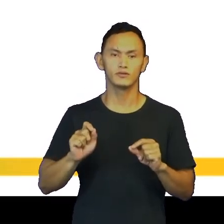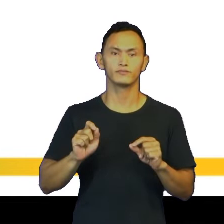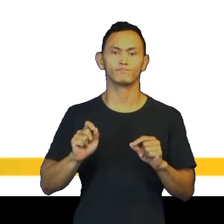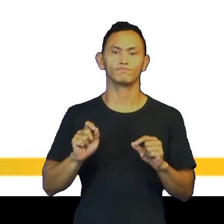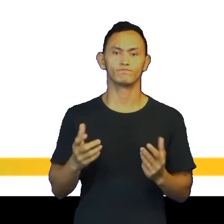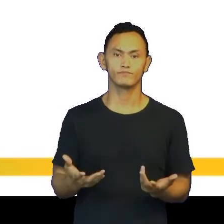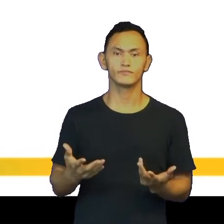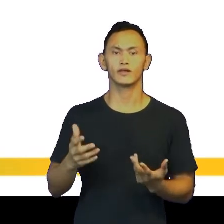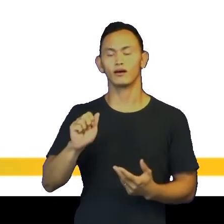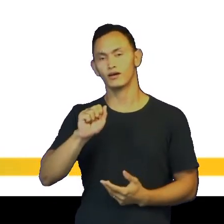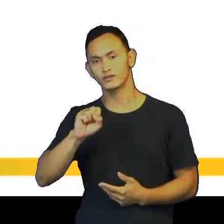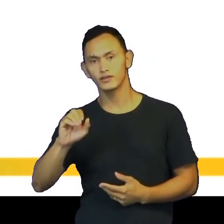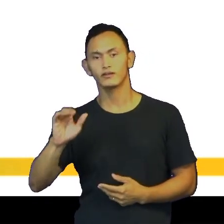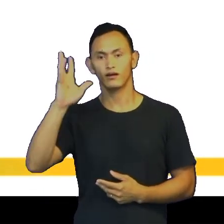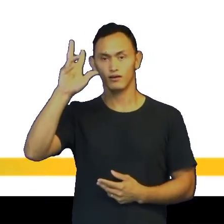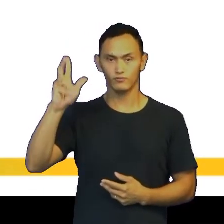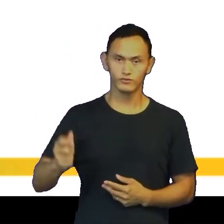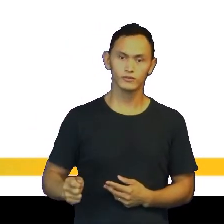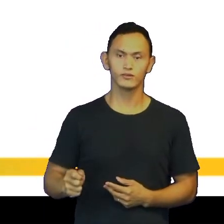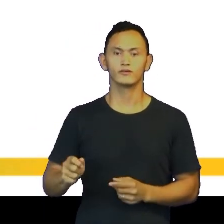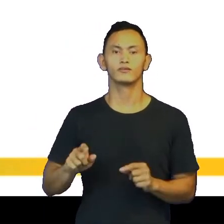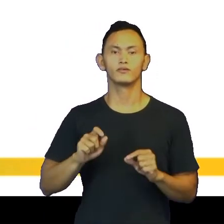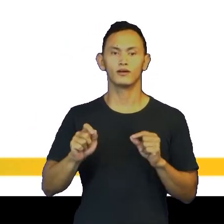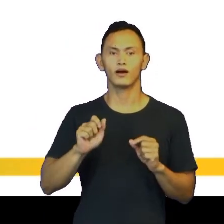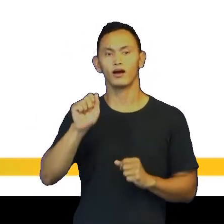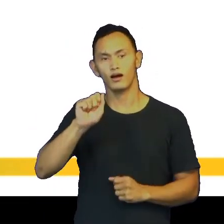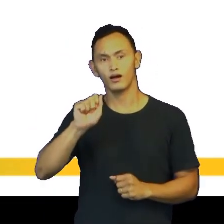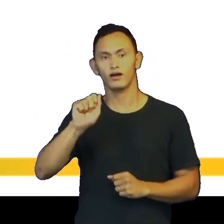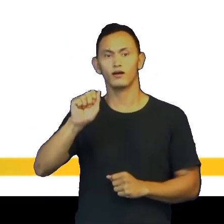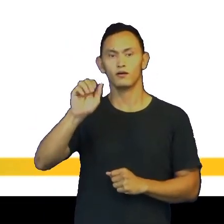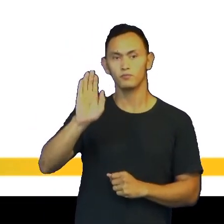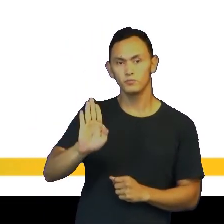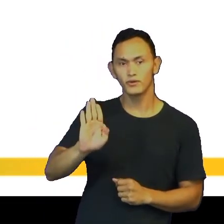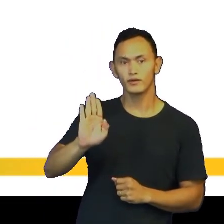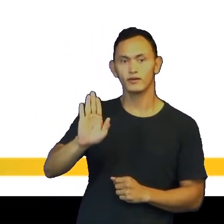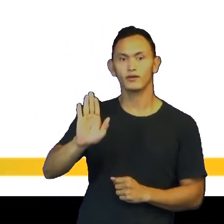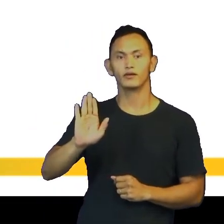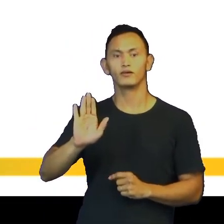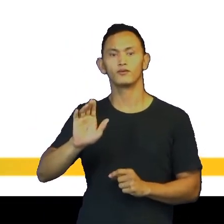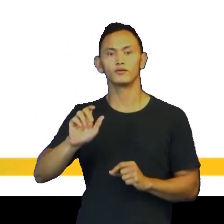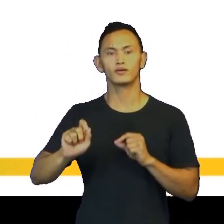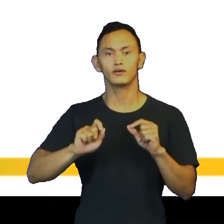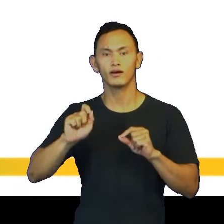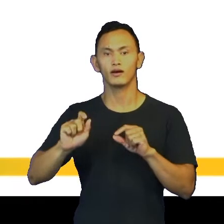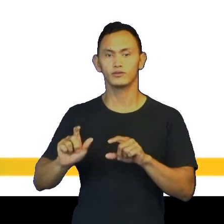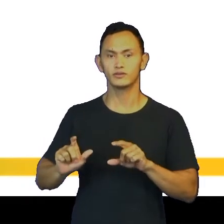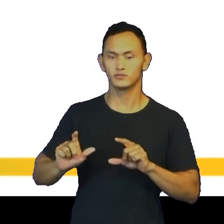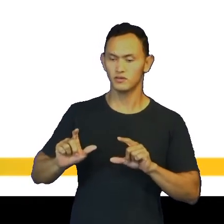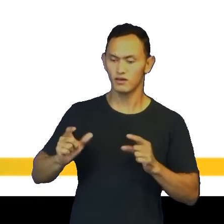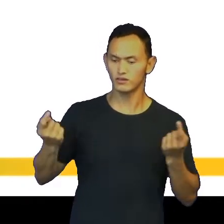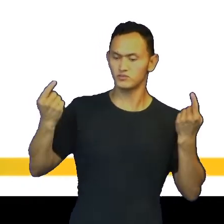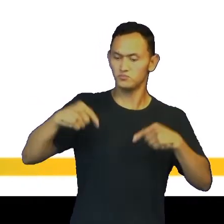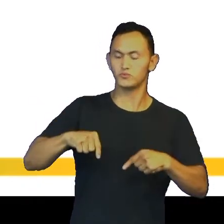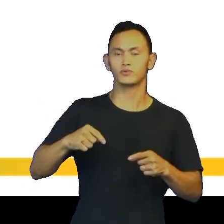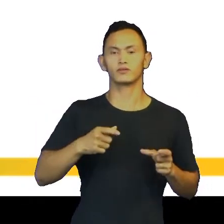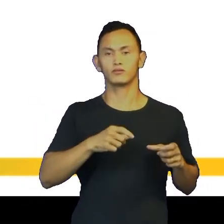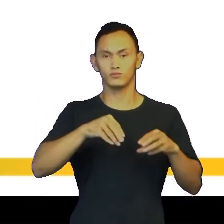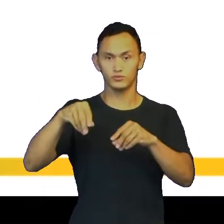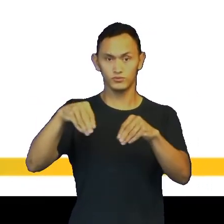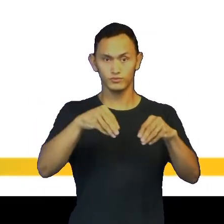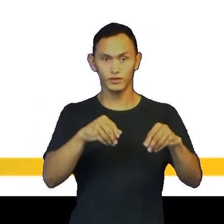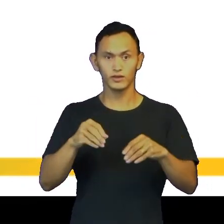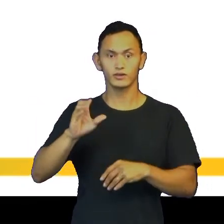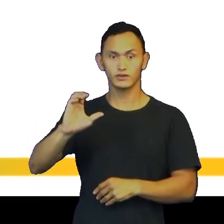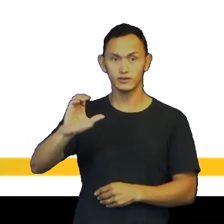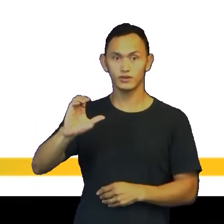A difundiu as teorias socialistas letra B acirrou as disputas territoriais letra C